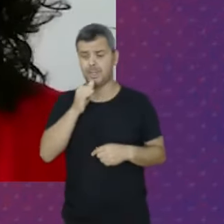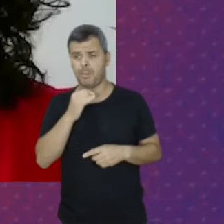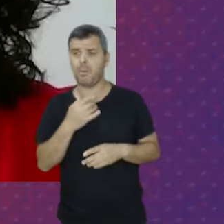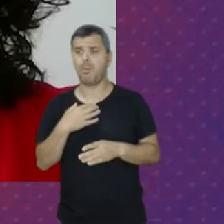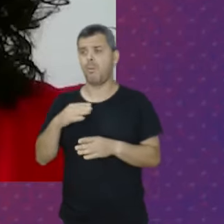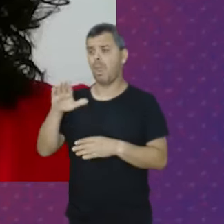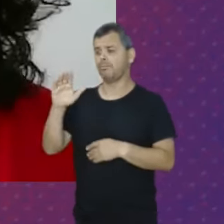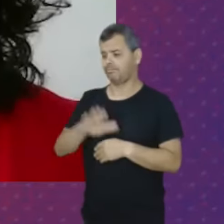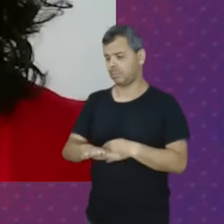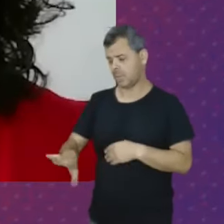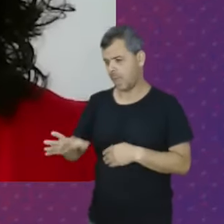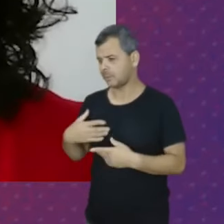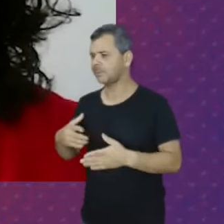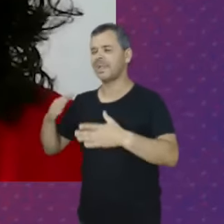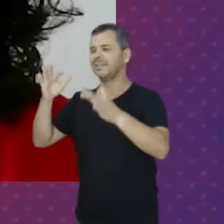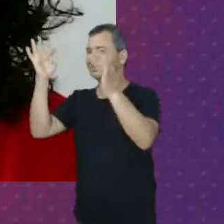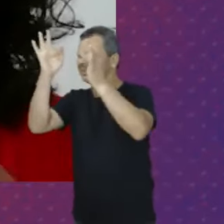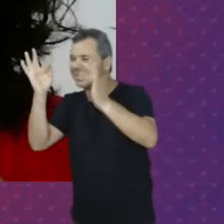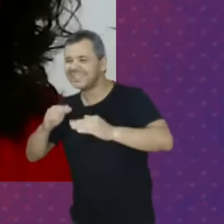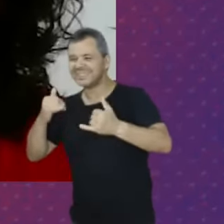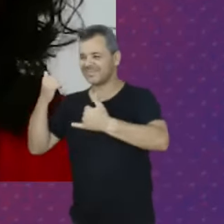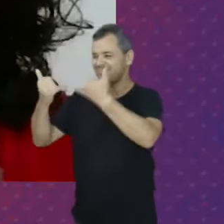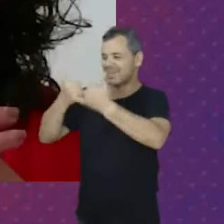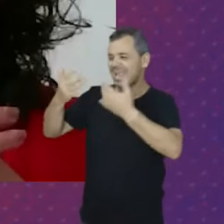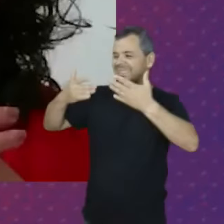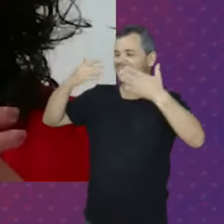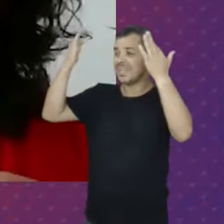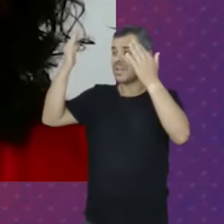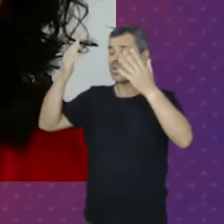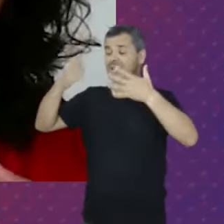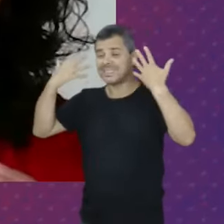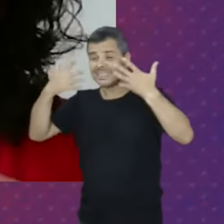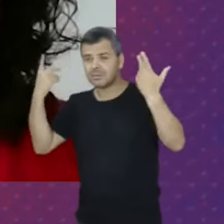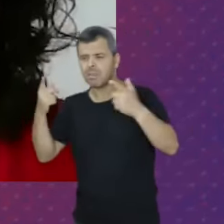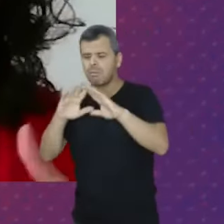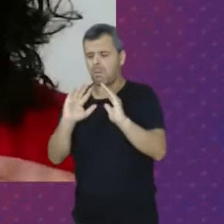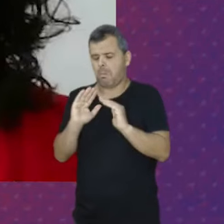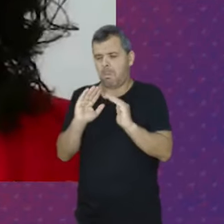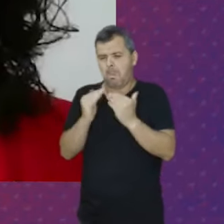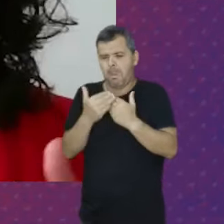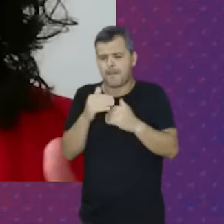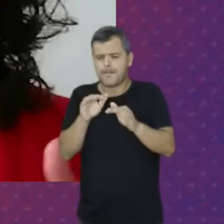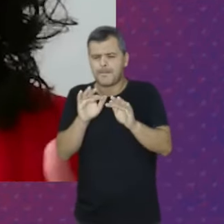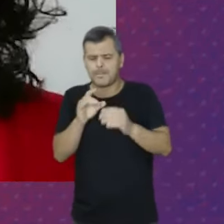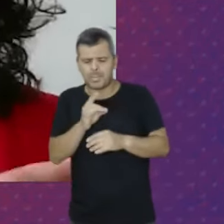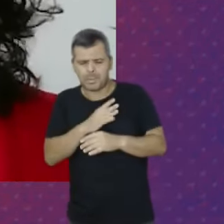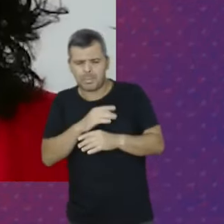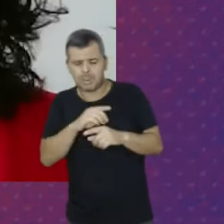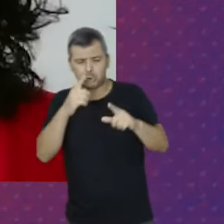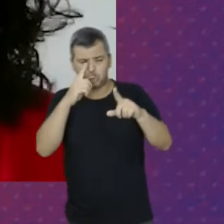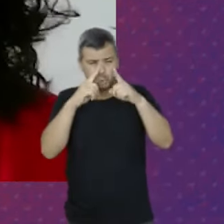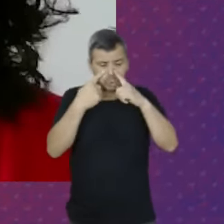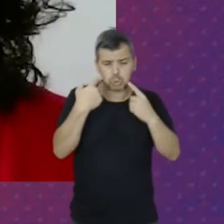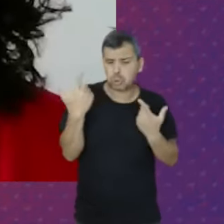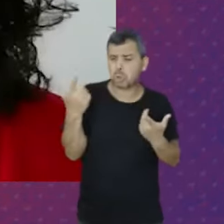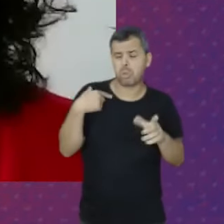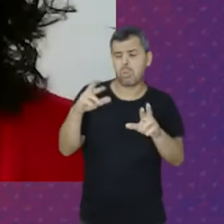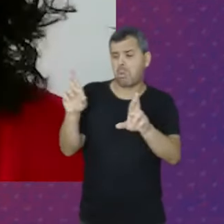feliz, alegre, brincava com as outras crianças e, de repente, está mais encolhidinha, está mais chorosa, não está mais